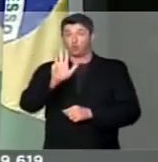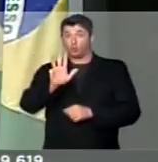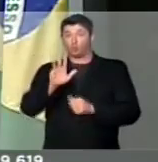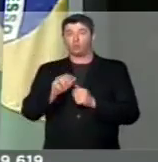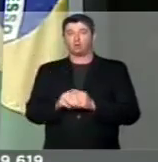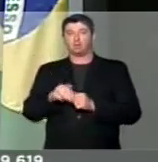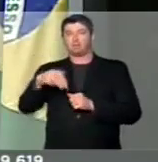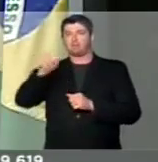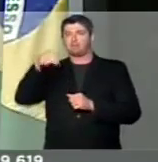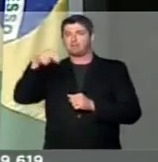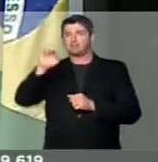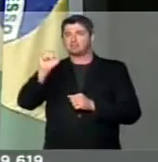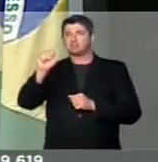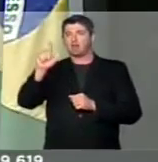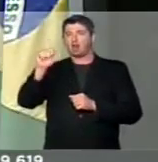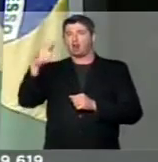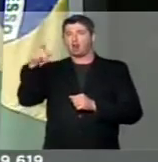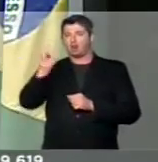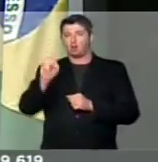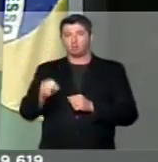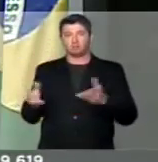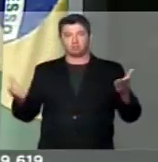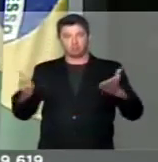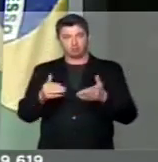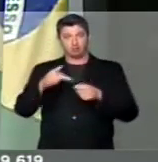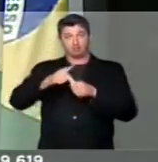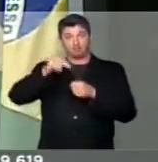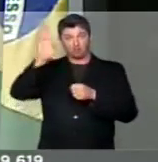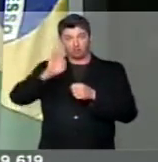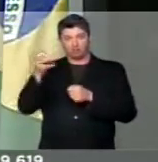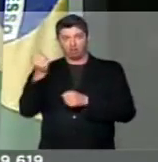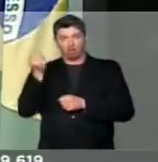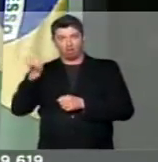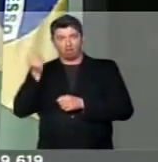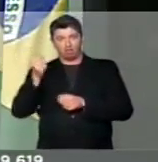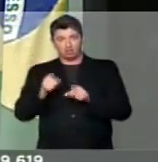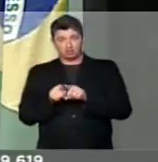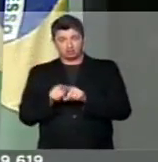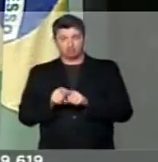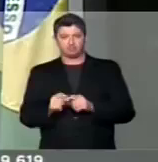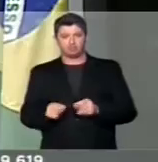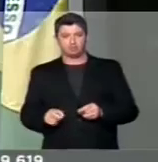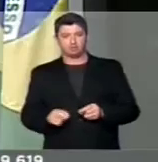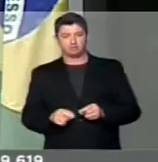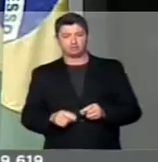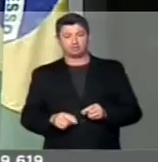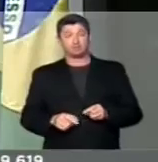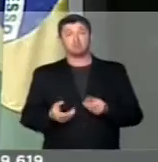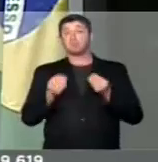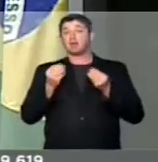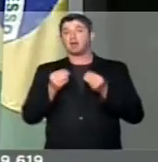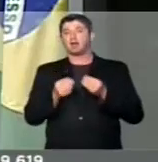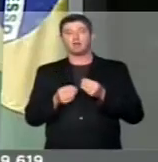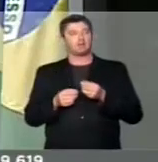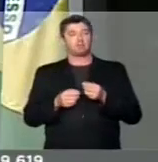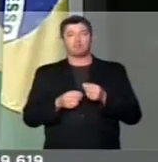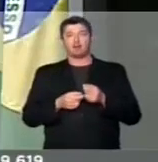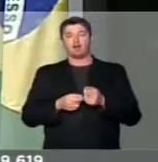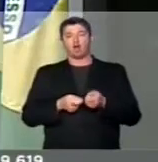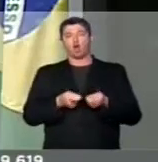com o mensalão. Agora com o petrolão, sempre no sentido do quê? De tutelar o